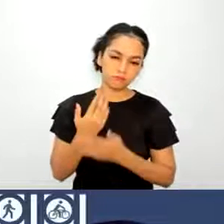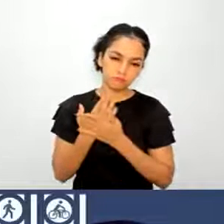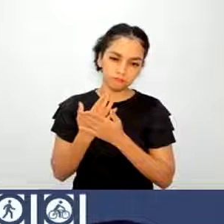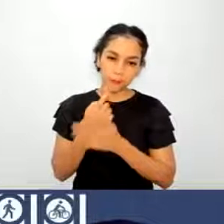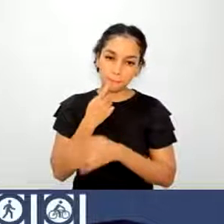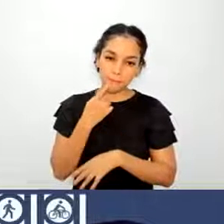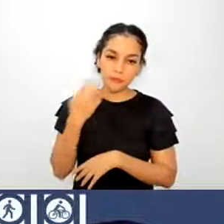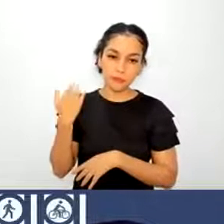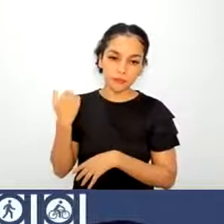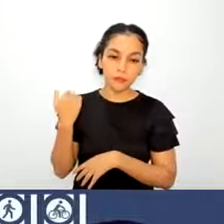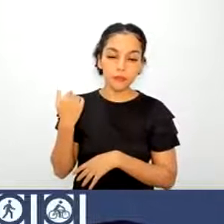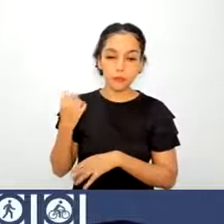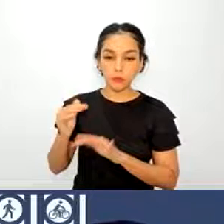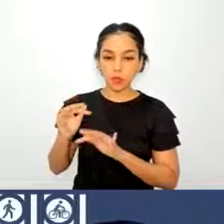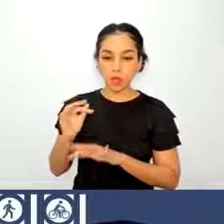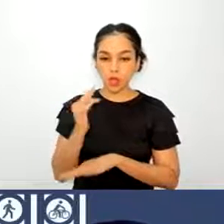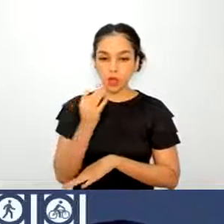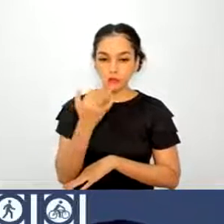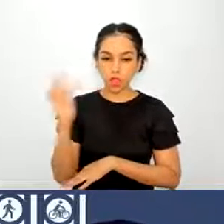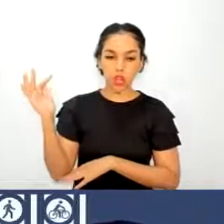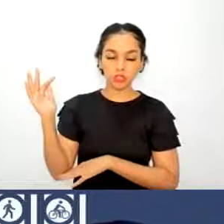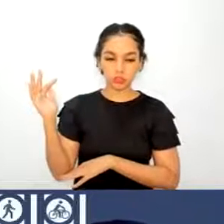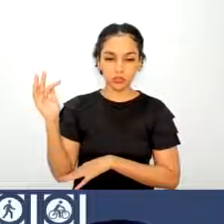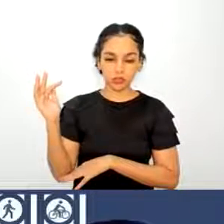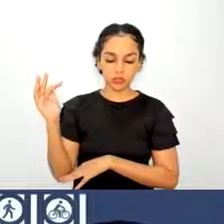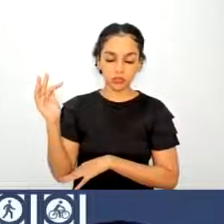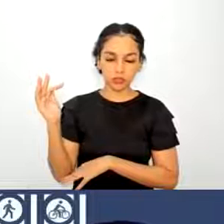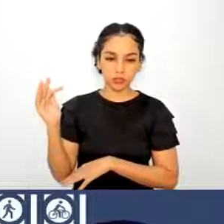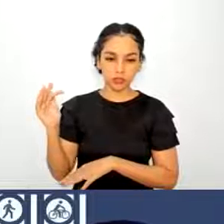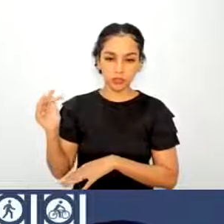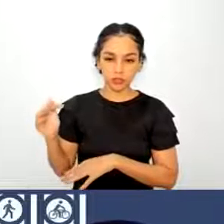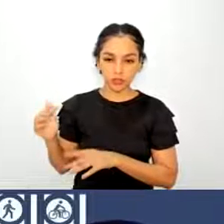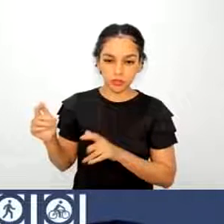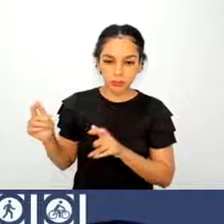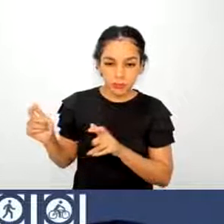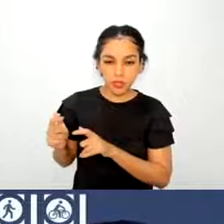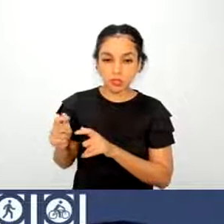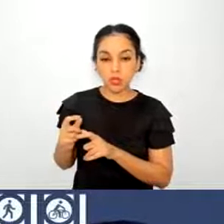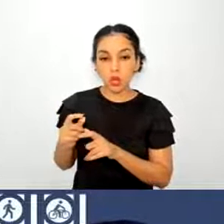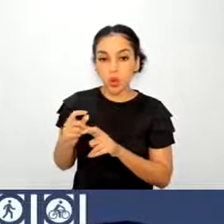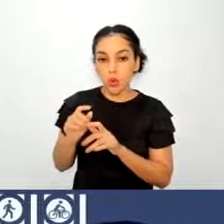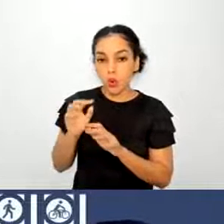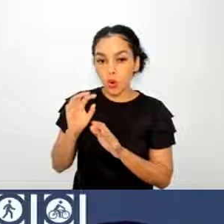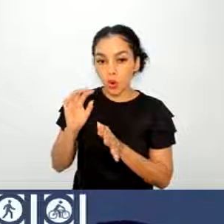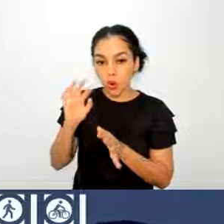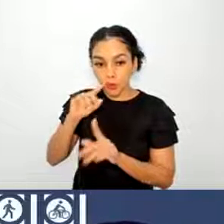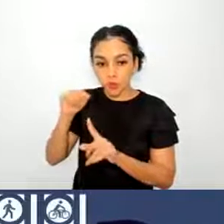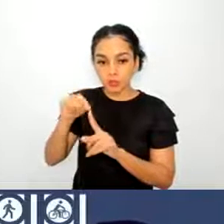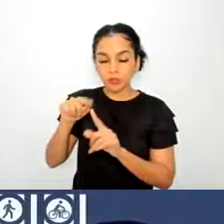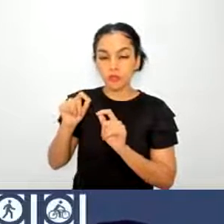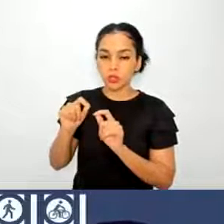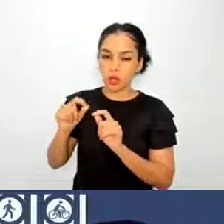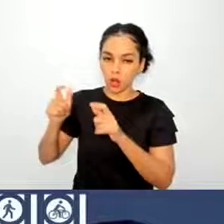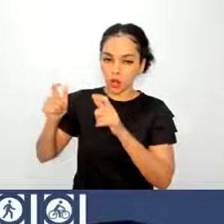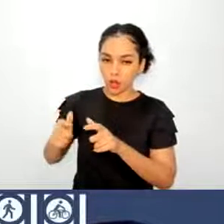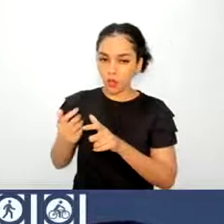dessas florestas de bolso, né? Cuja o objetivo é realmente colocar vegetação, né? E